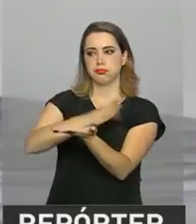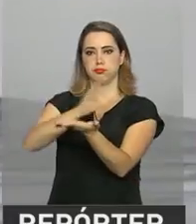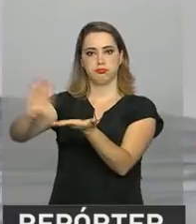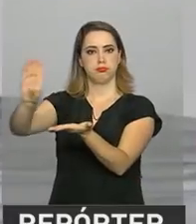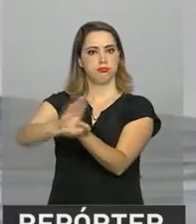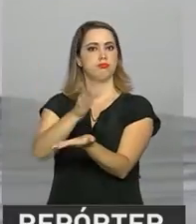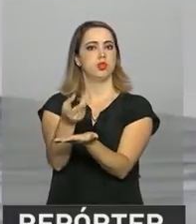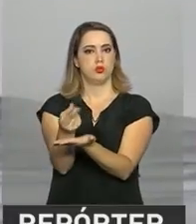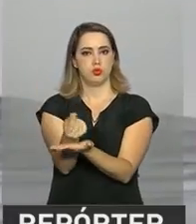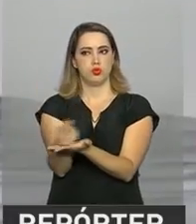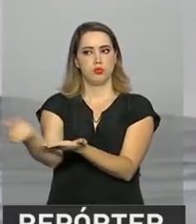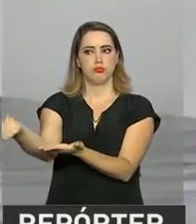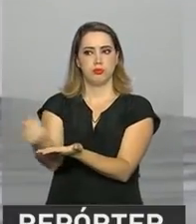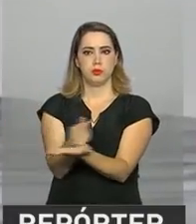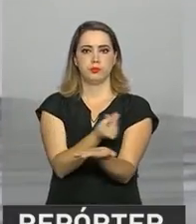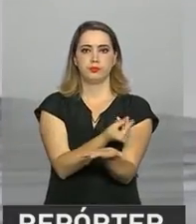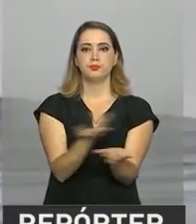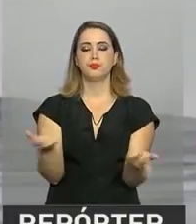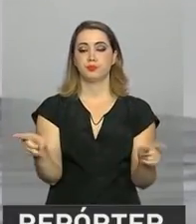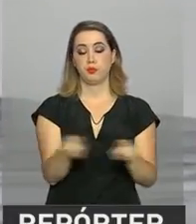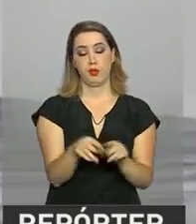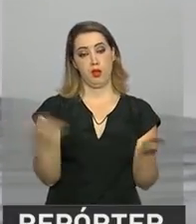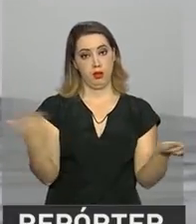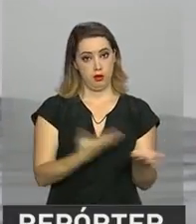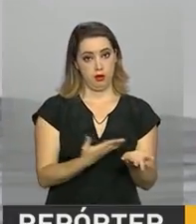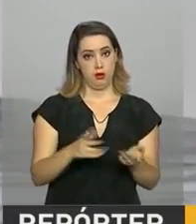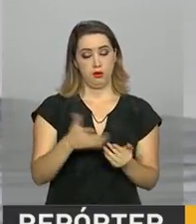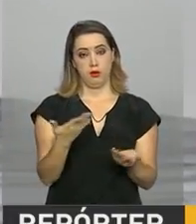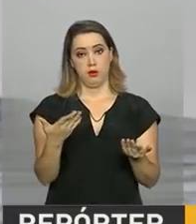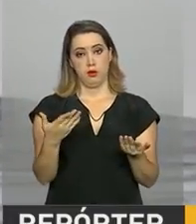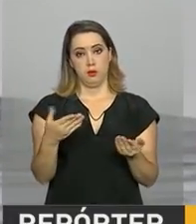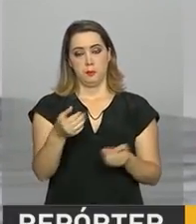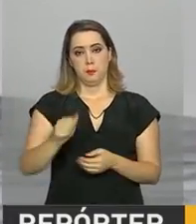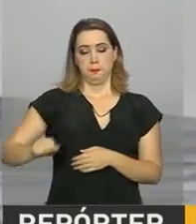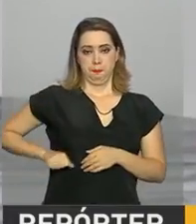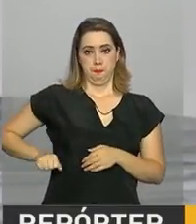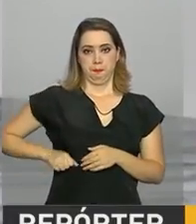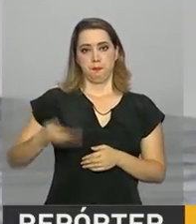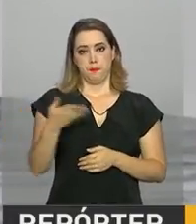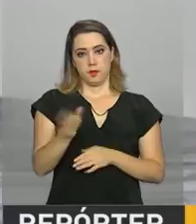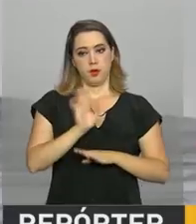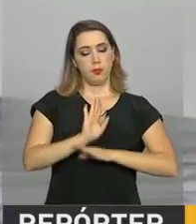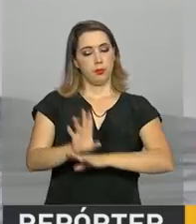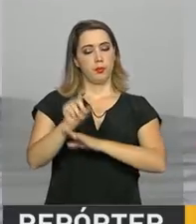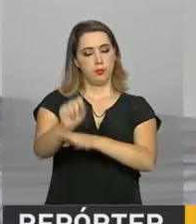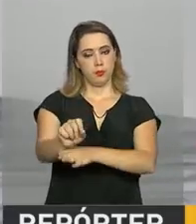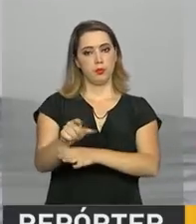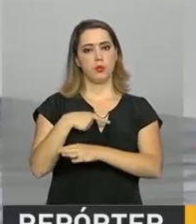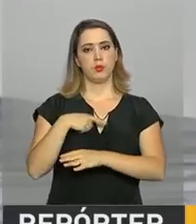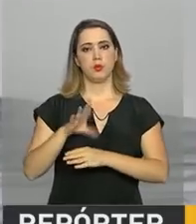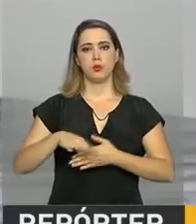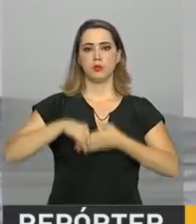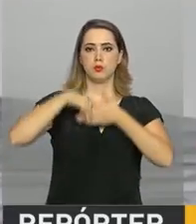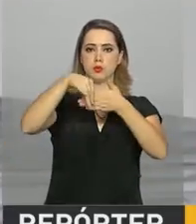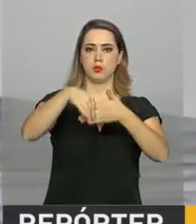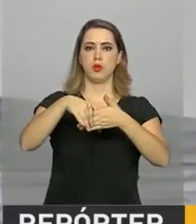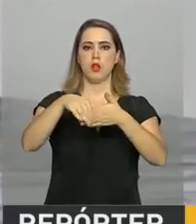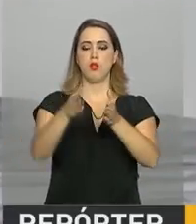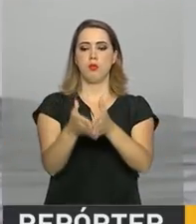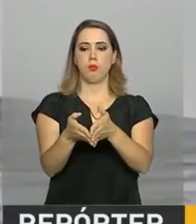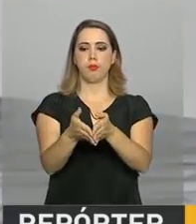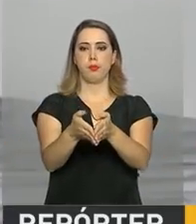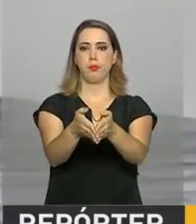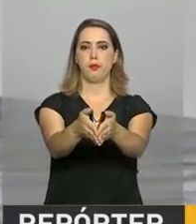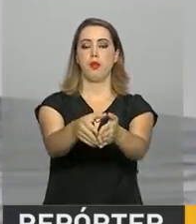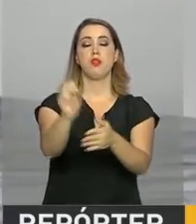na diplomacia o brasil tem apoiado a estabilidade no líbano desde 2011 lidera a força marítima das